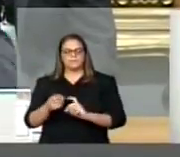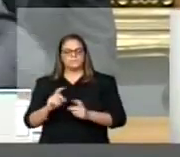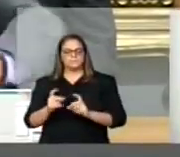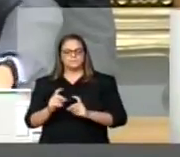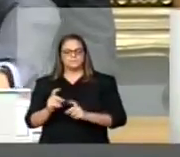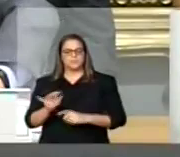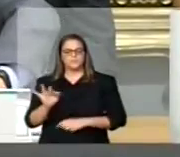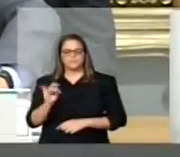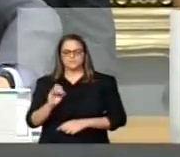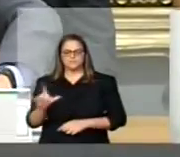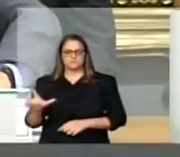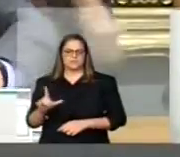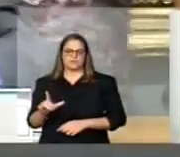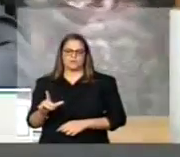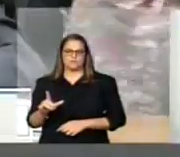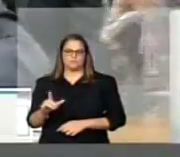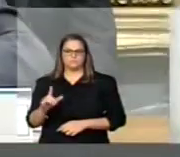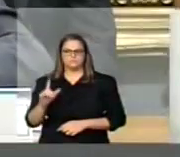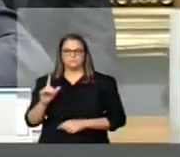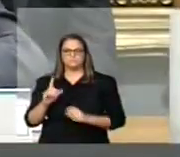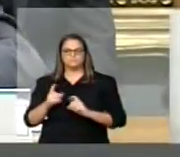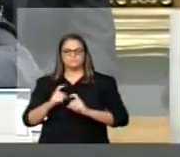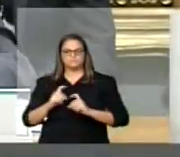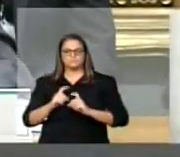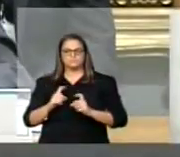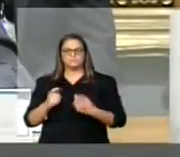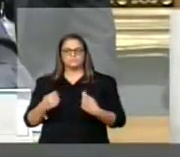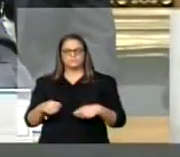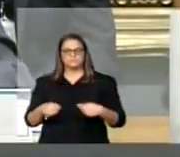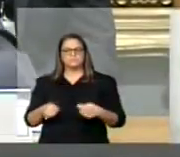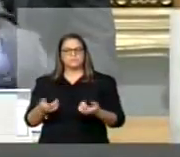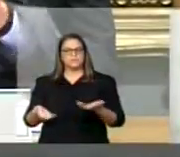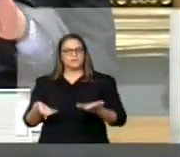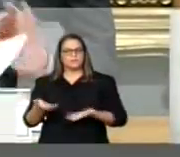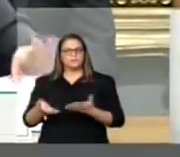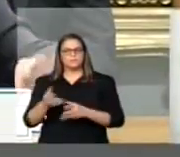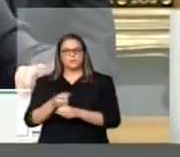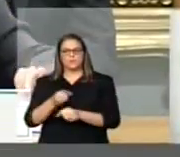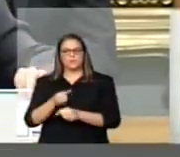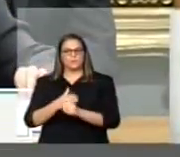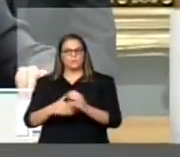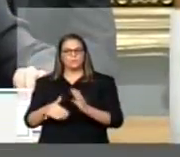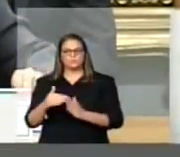fiscal, de responsabilidade e do equilíbrio das contas públicas.